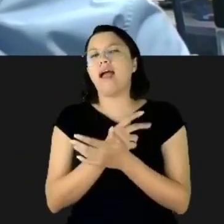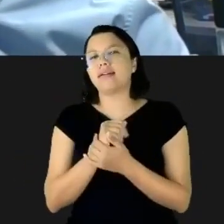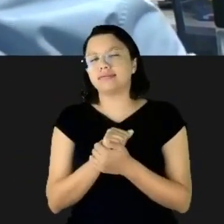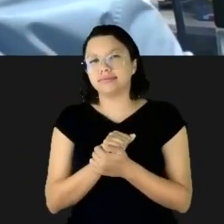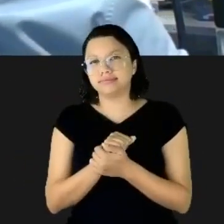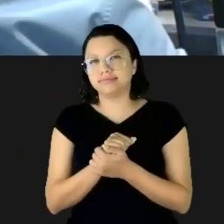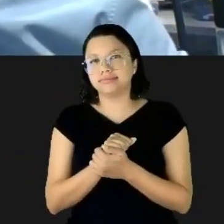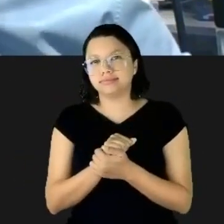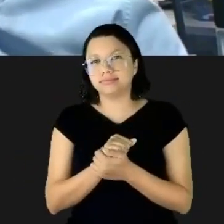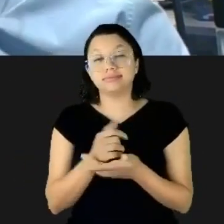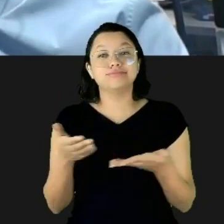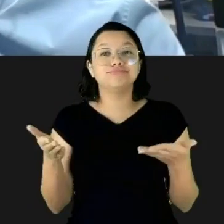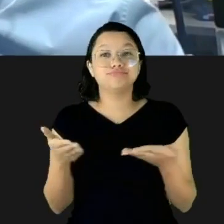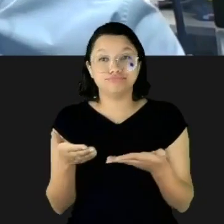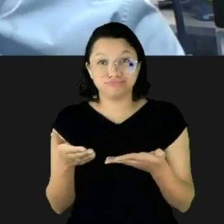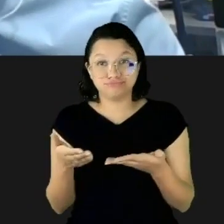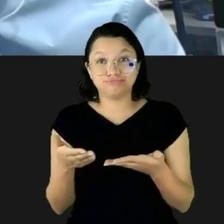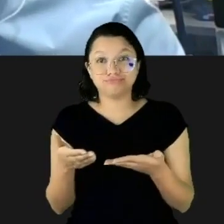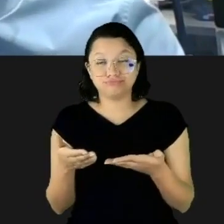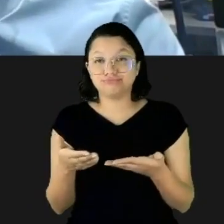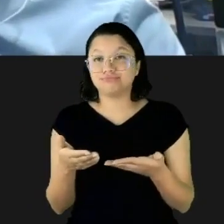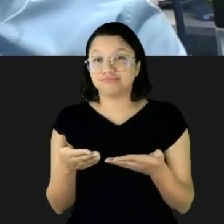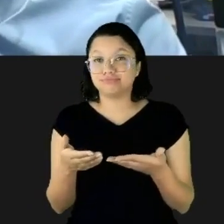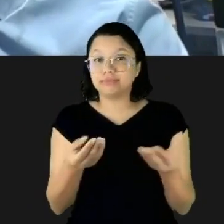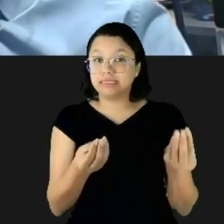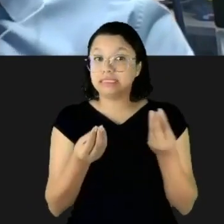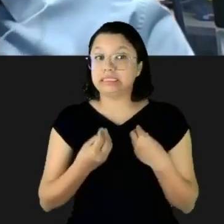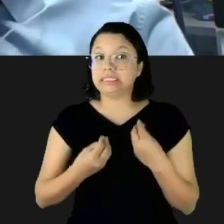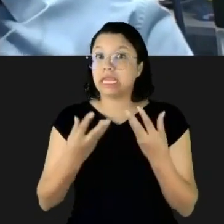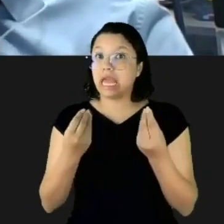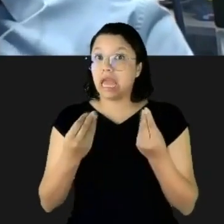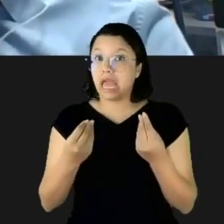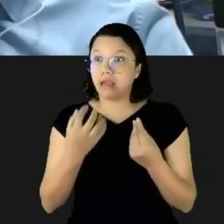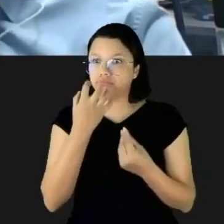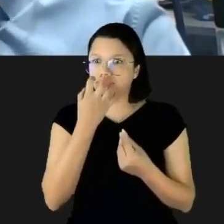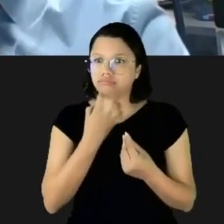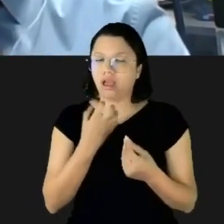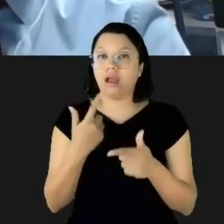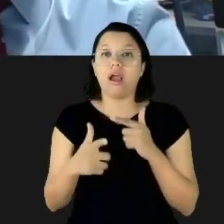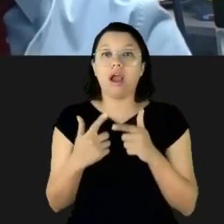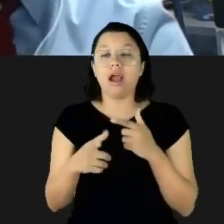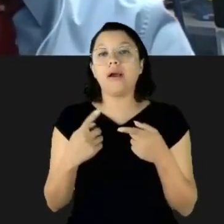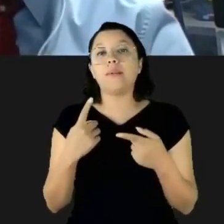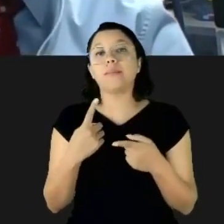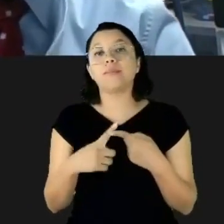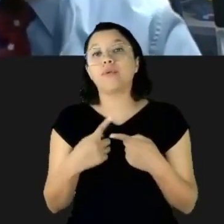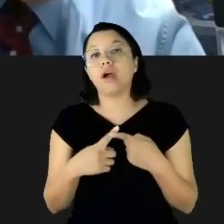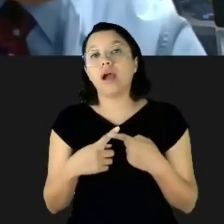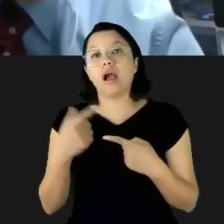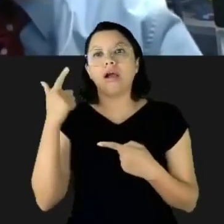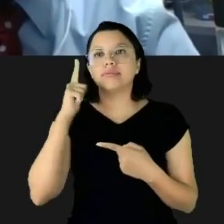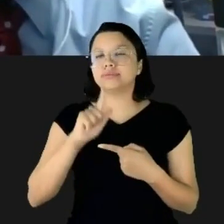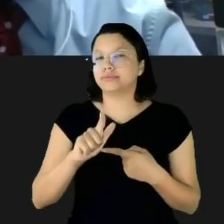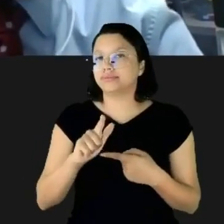E isso acaba trazendo sérios problemas porque você não consegue